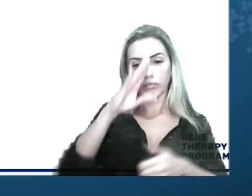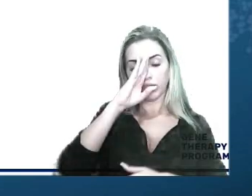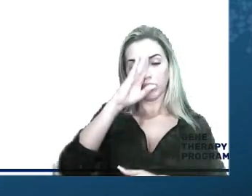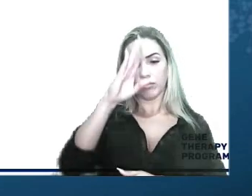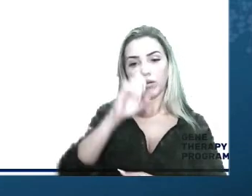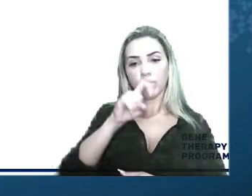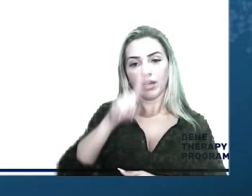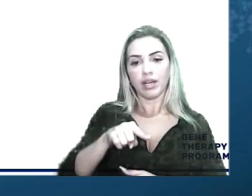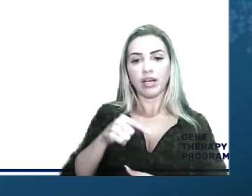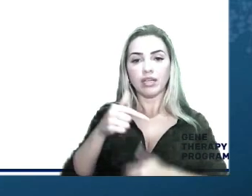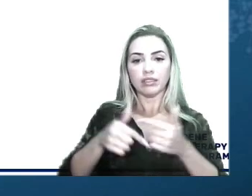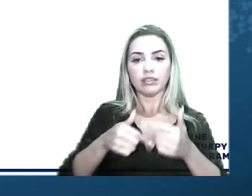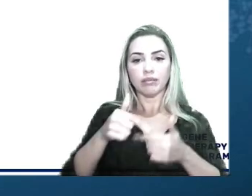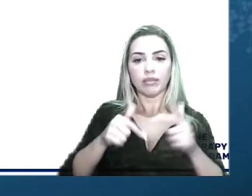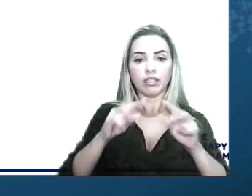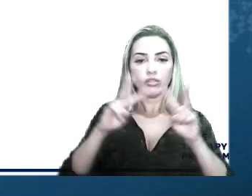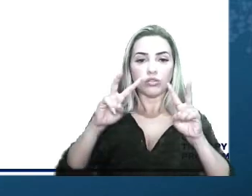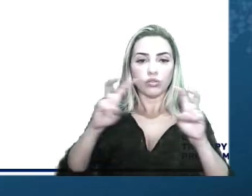para tratar